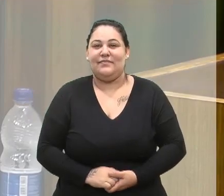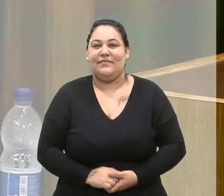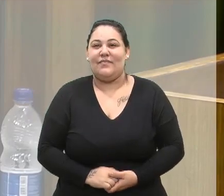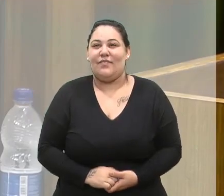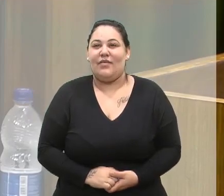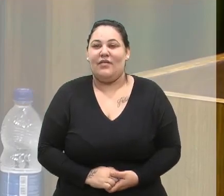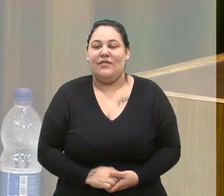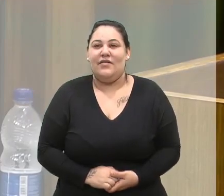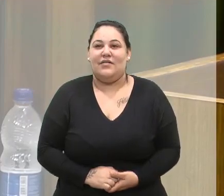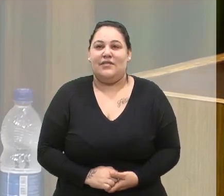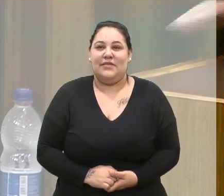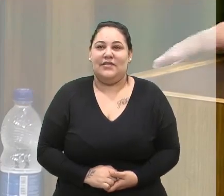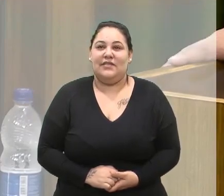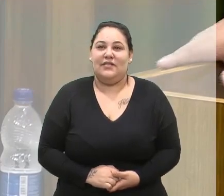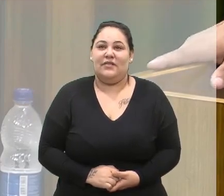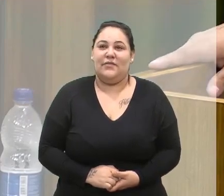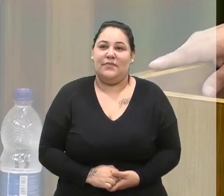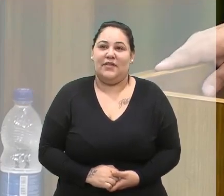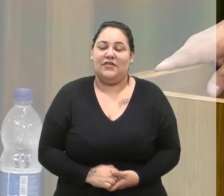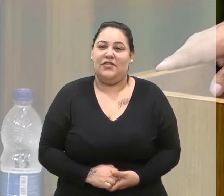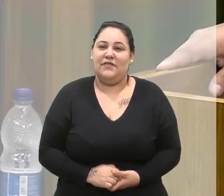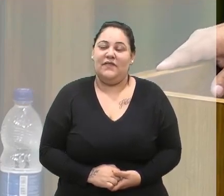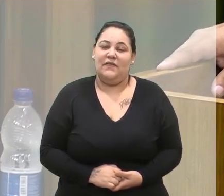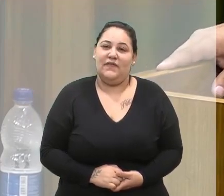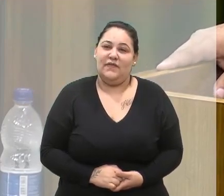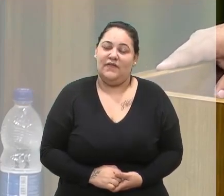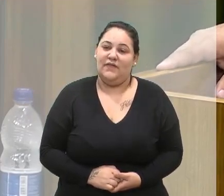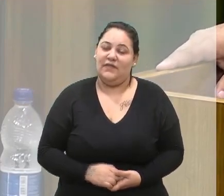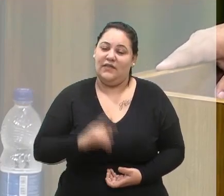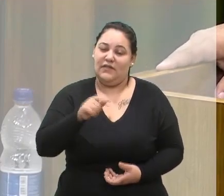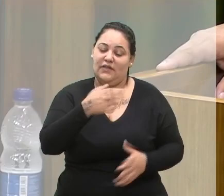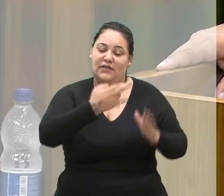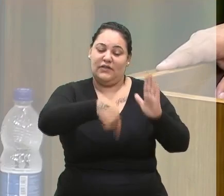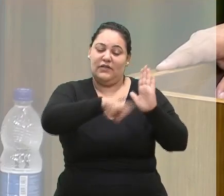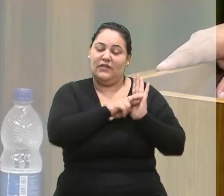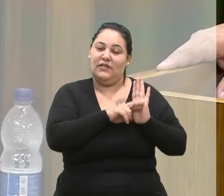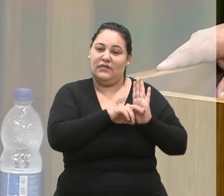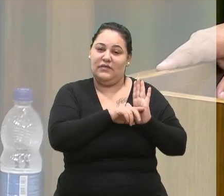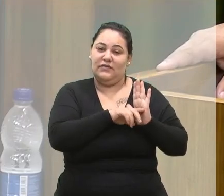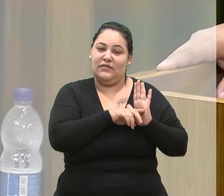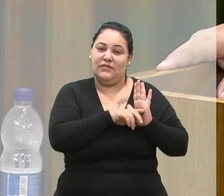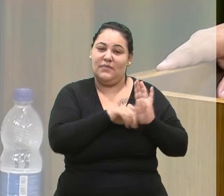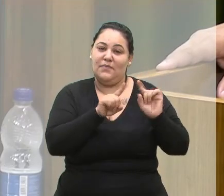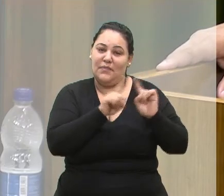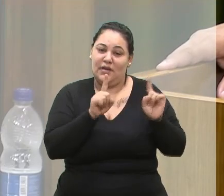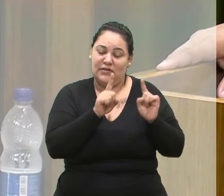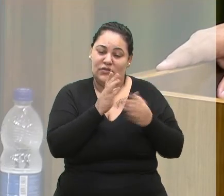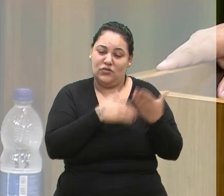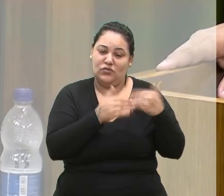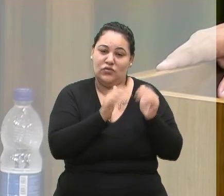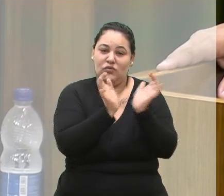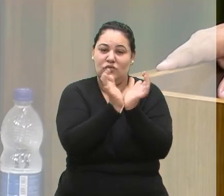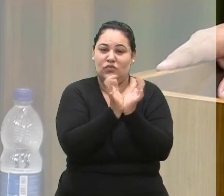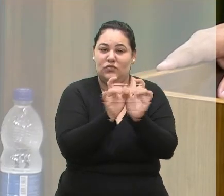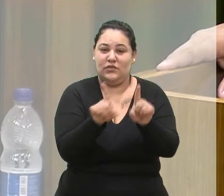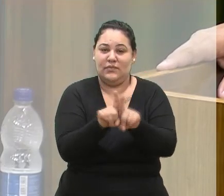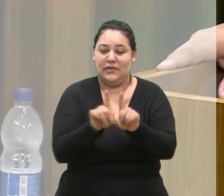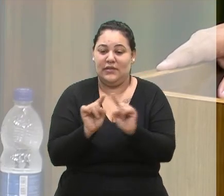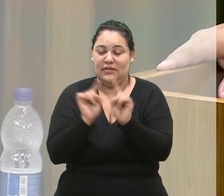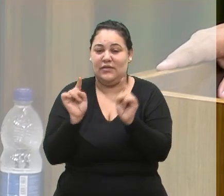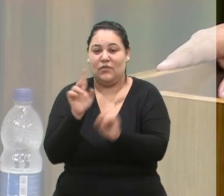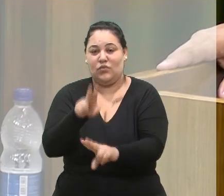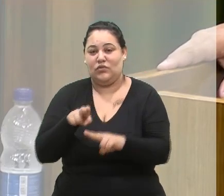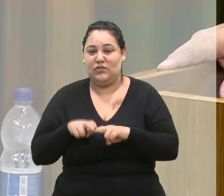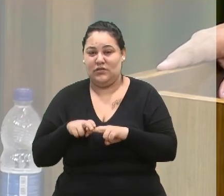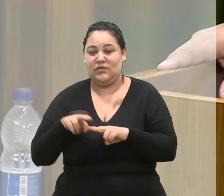Isso é o resultado não apenas de uma pessoa, apenas de um servidor, mas de um coletivo. E é nesse sentido que eu